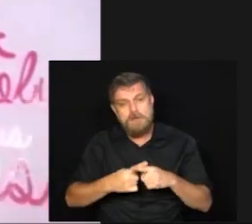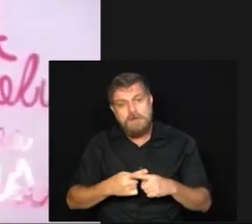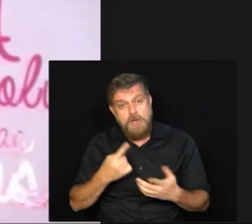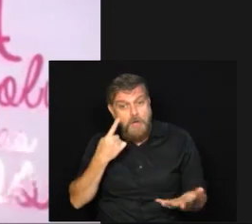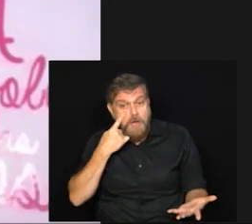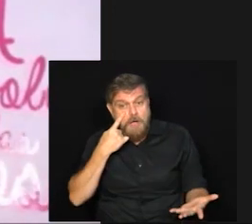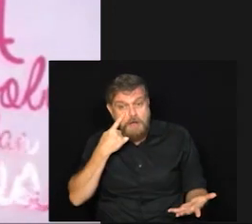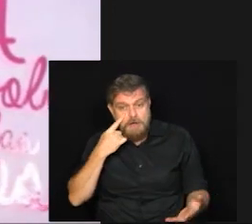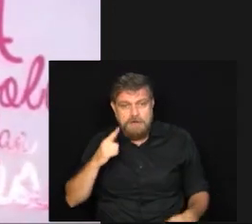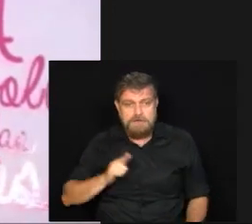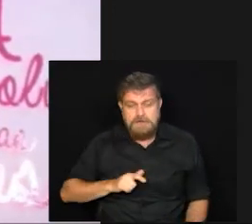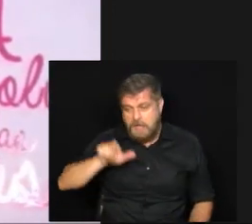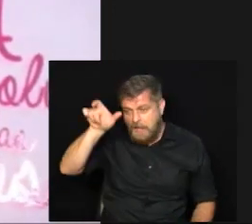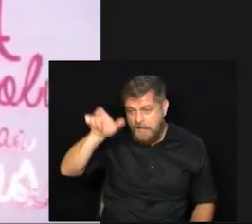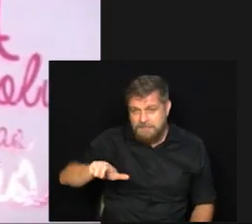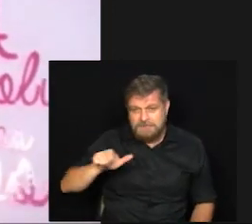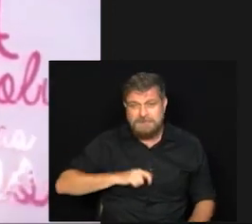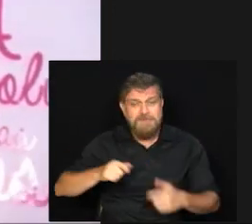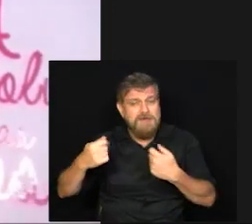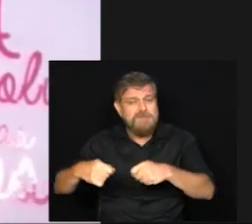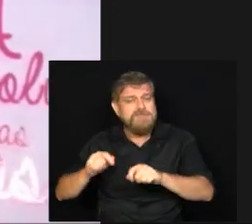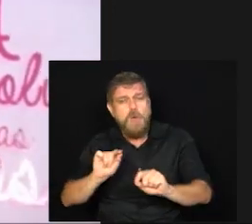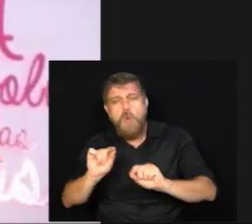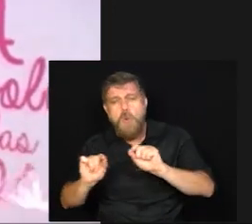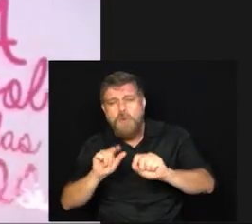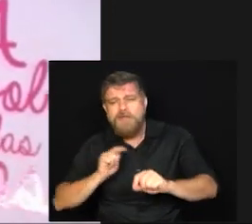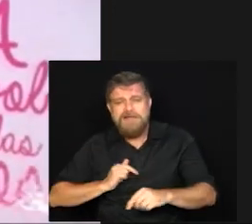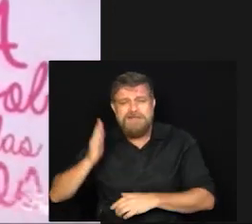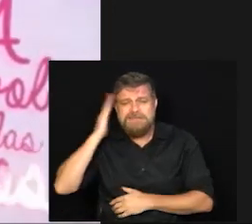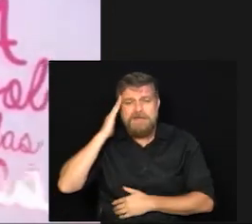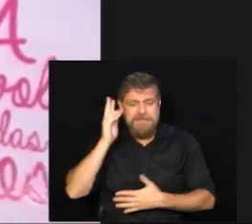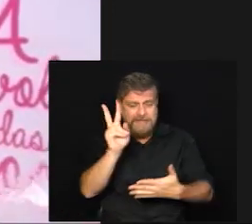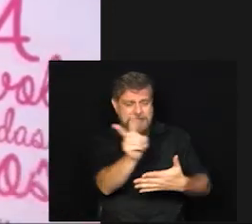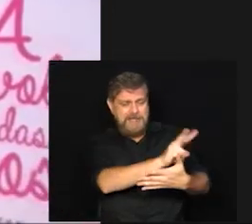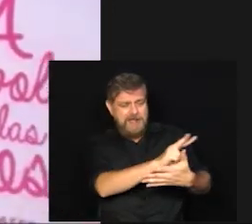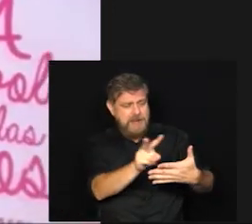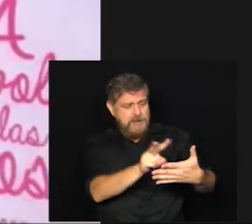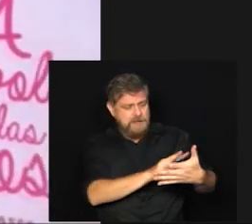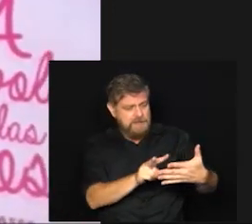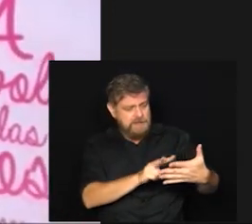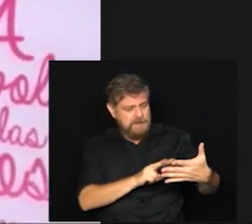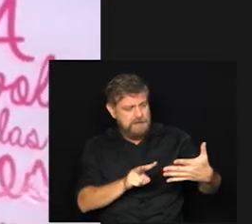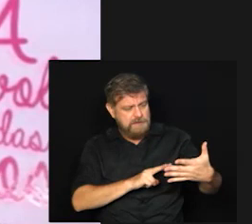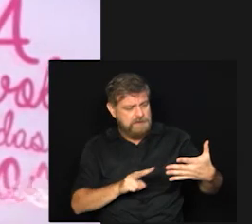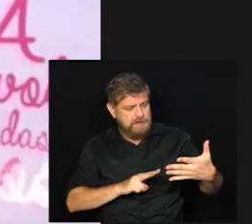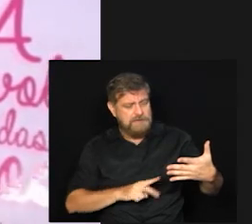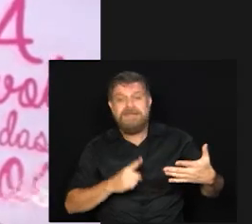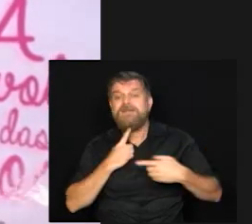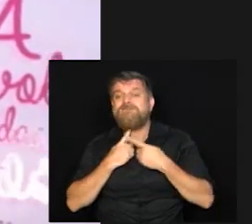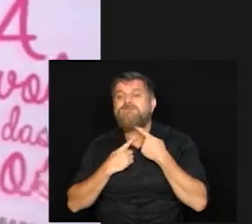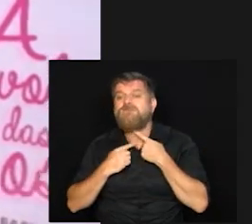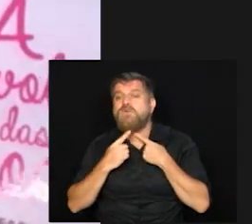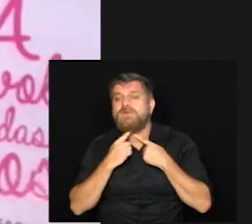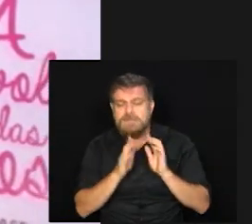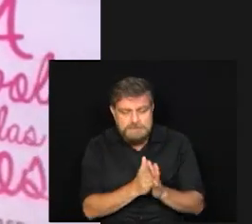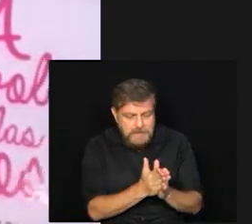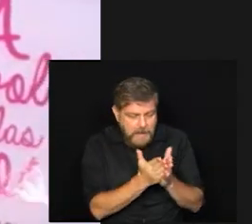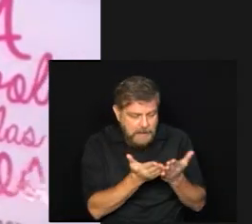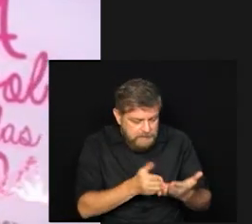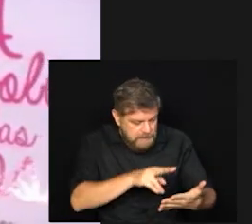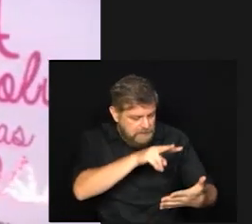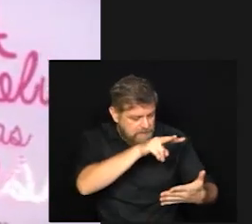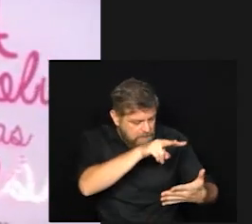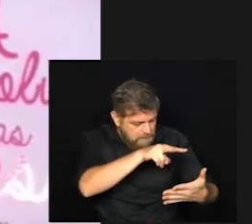a única coisa que você precisa é saber ler e ter a vontade de ler. E a leitura,